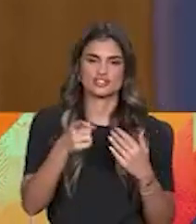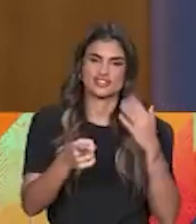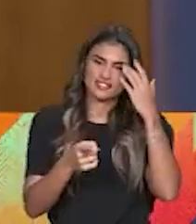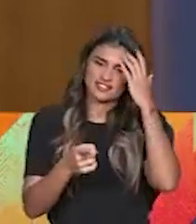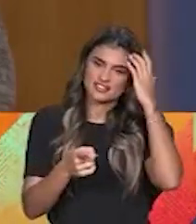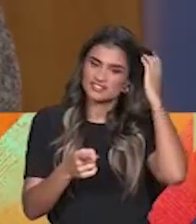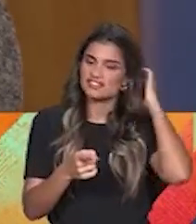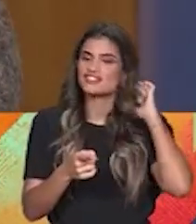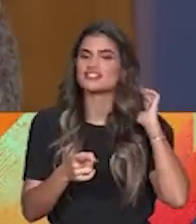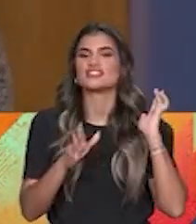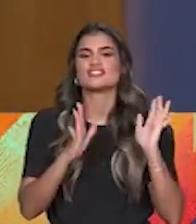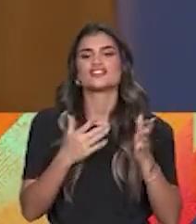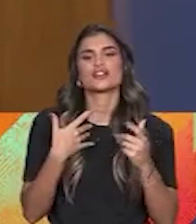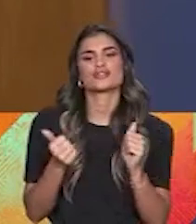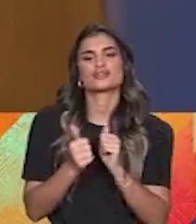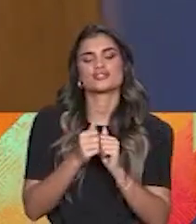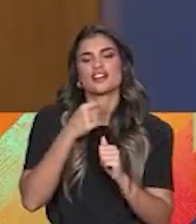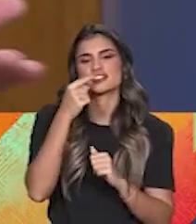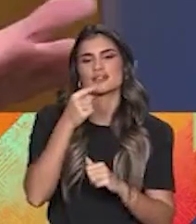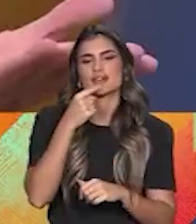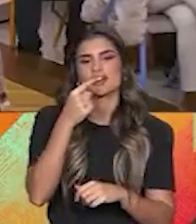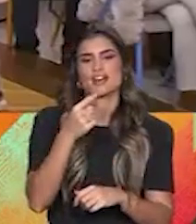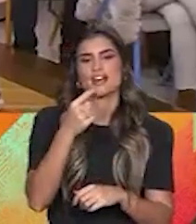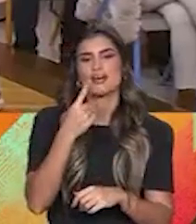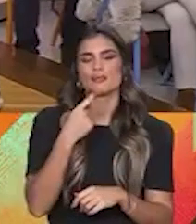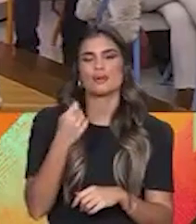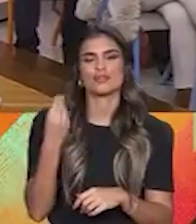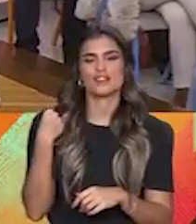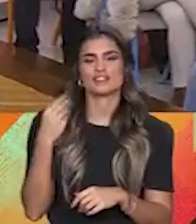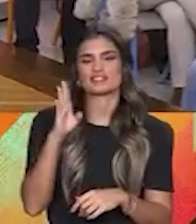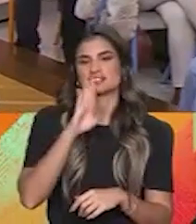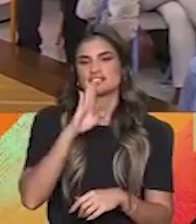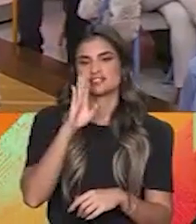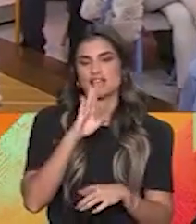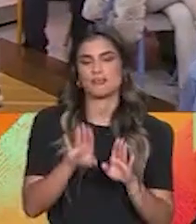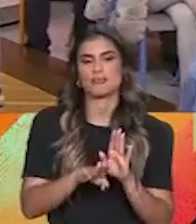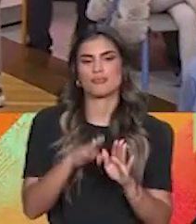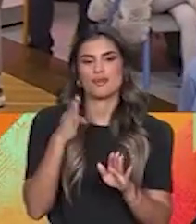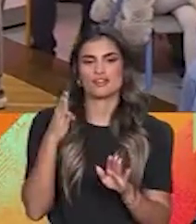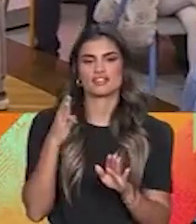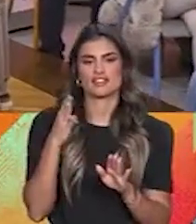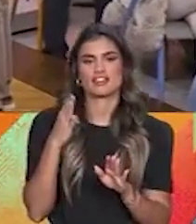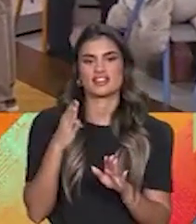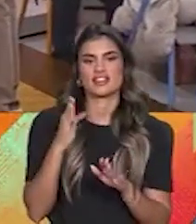casa de banho com alguém a perguntar-me se era ali a porta de saída. Não, pensei, que era... pensei que estavas a ter um déjà vu.